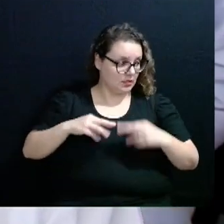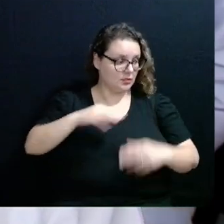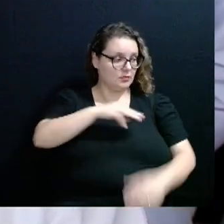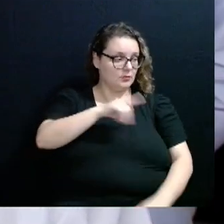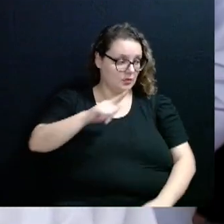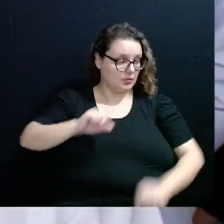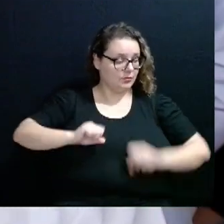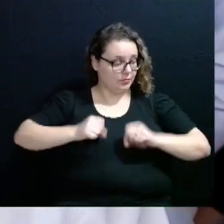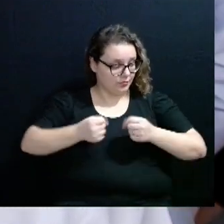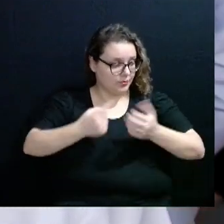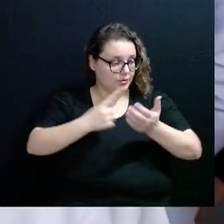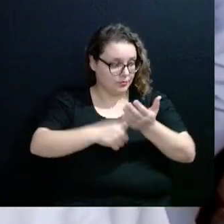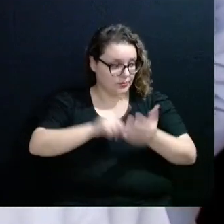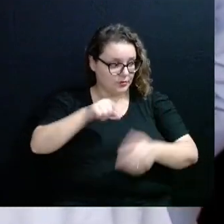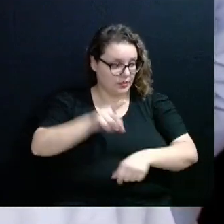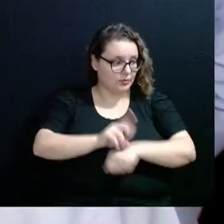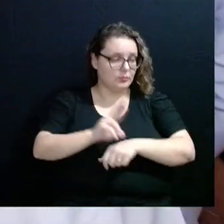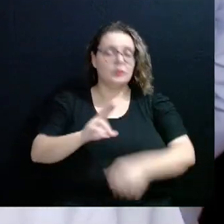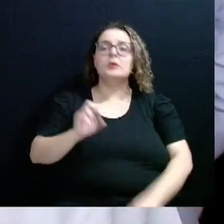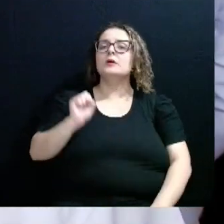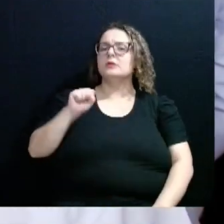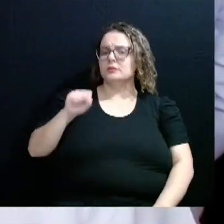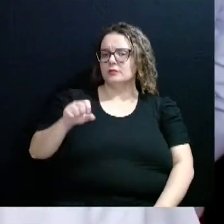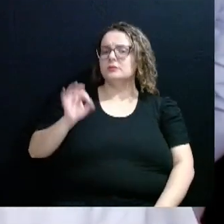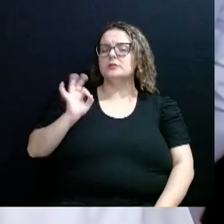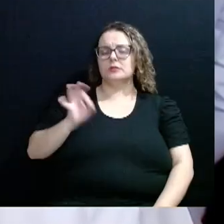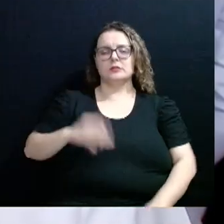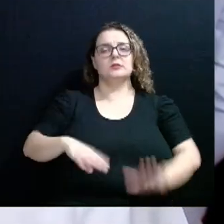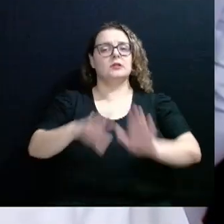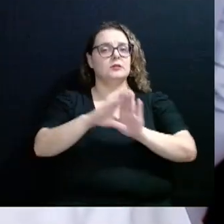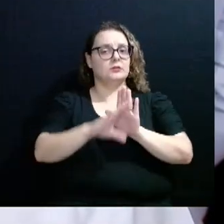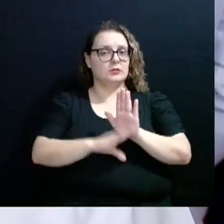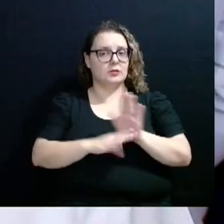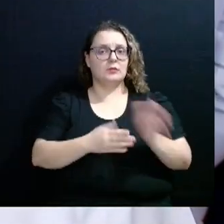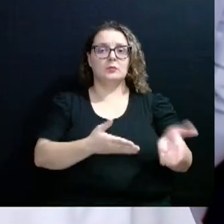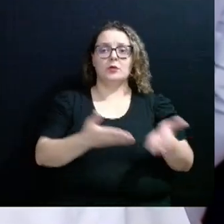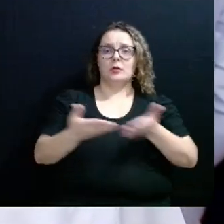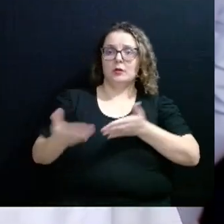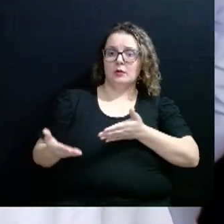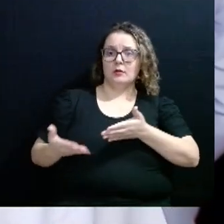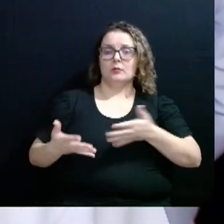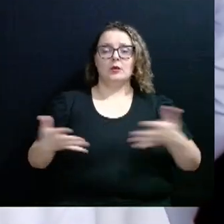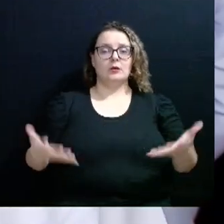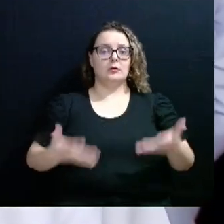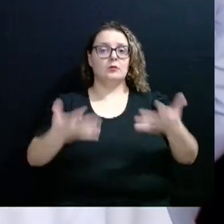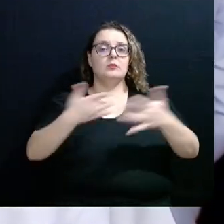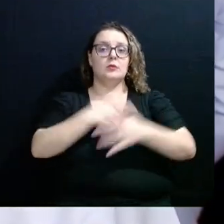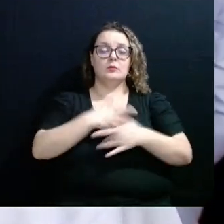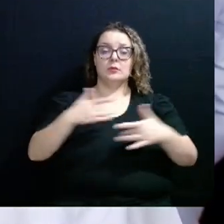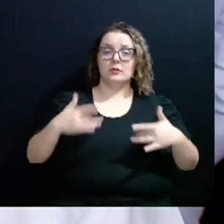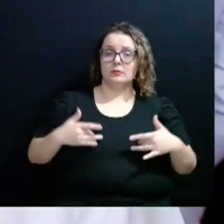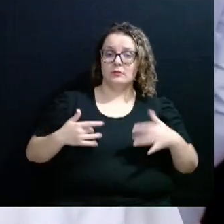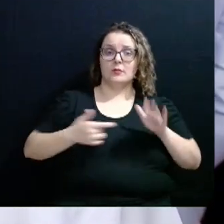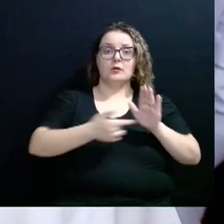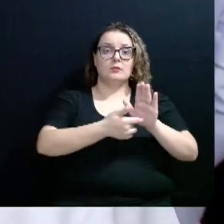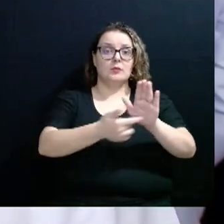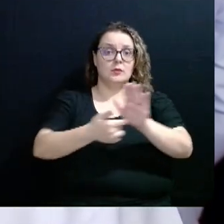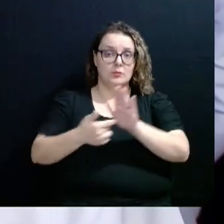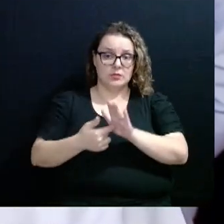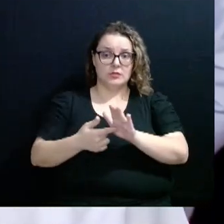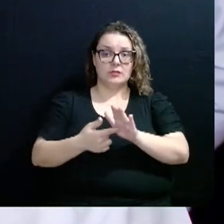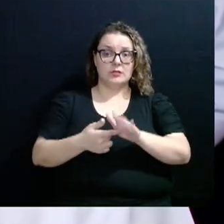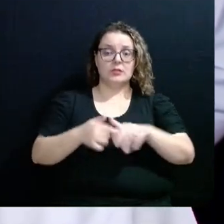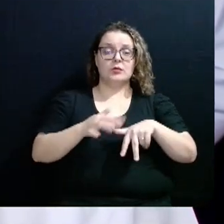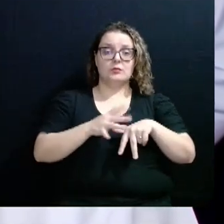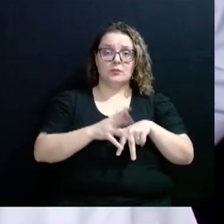doutor? Com certeza, essa programação com apresentações, com promoção em saúde, para mostrar que esse paciente vai estar sempre